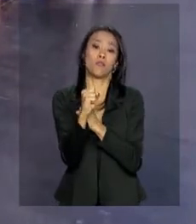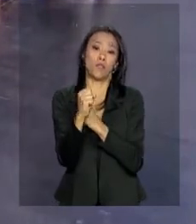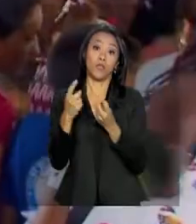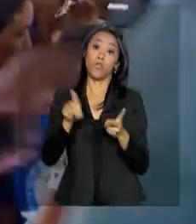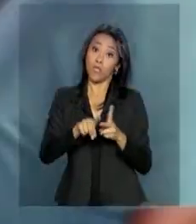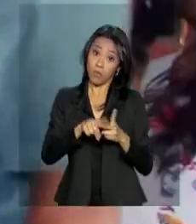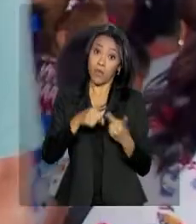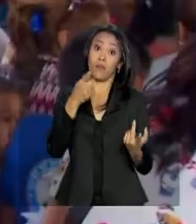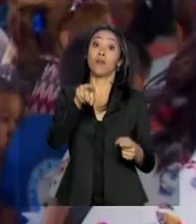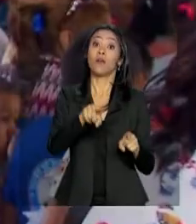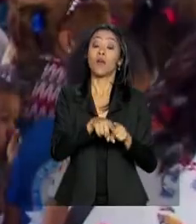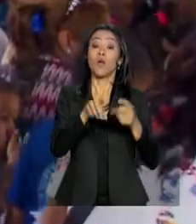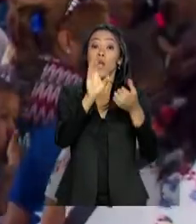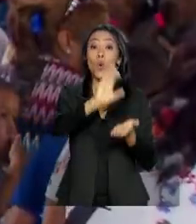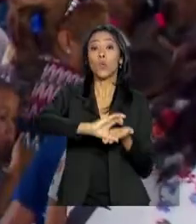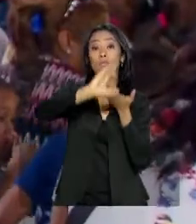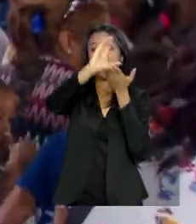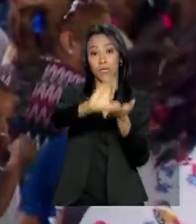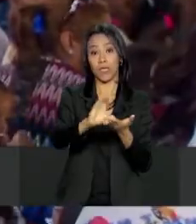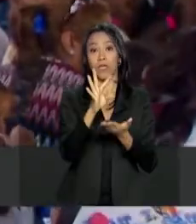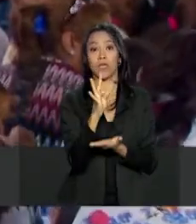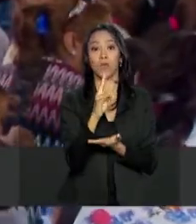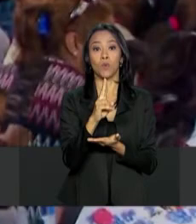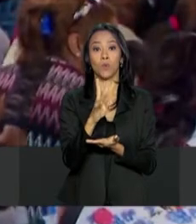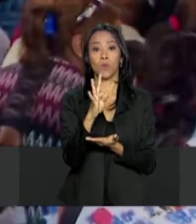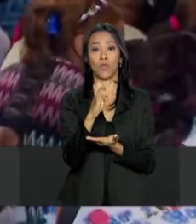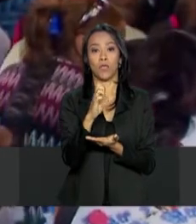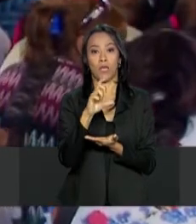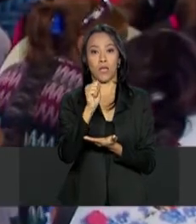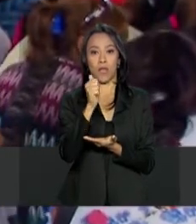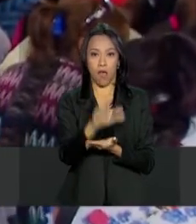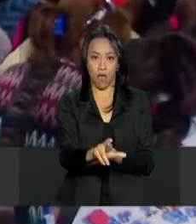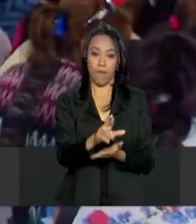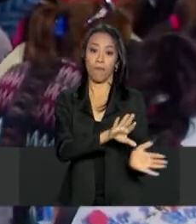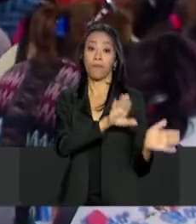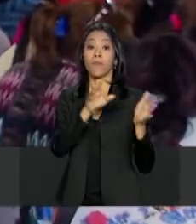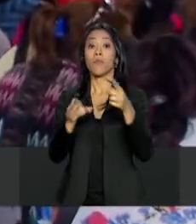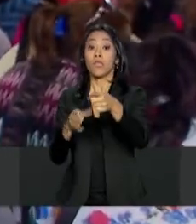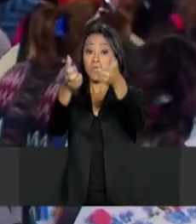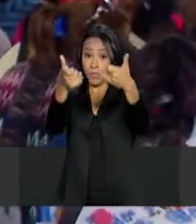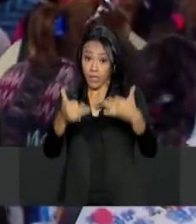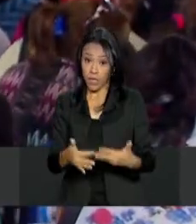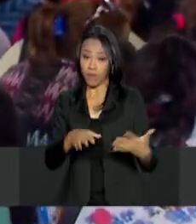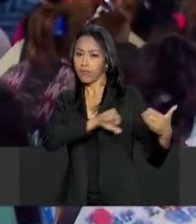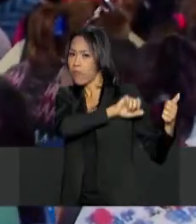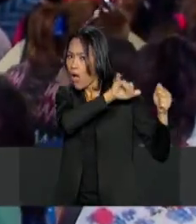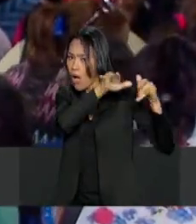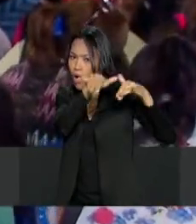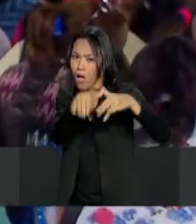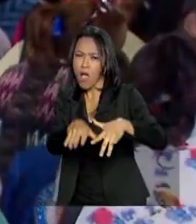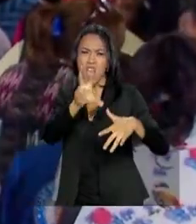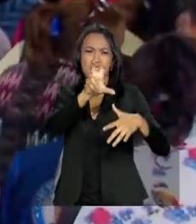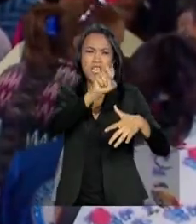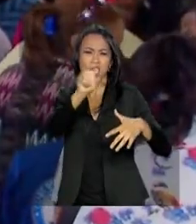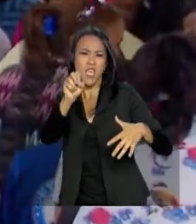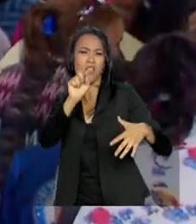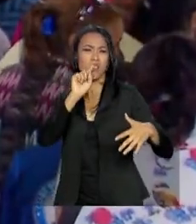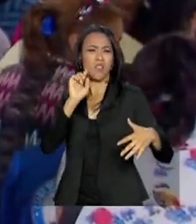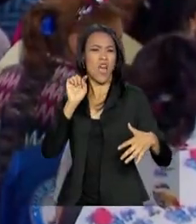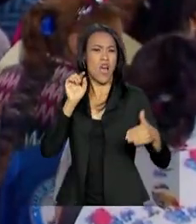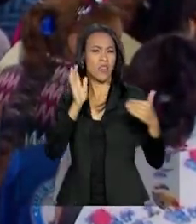Tutelar. É por este posto da Polícia Federal que passam, em média, por dia, entre 500 e 1.000